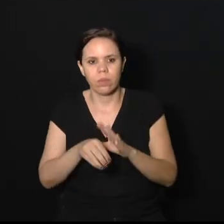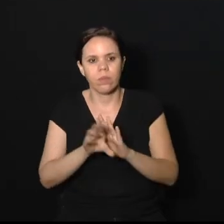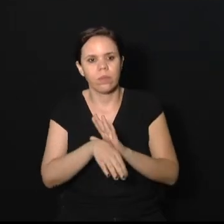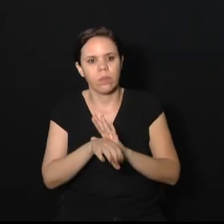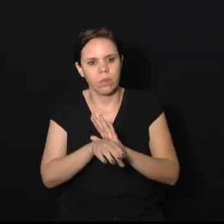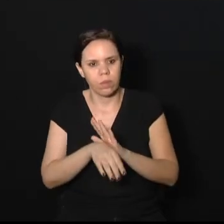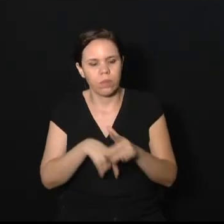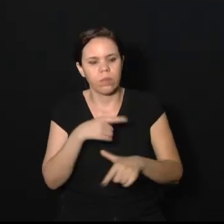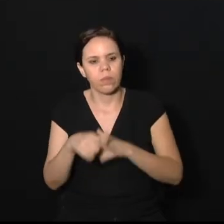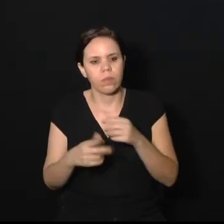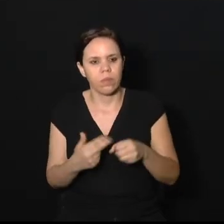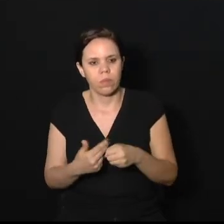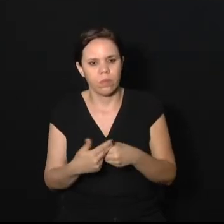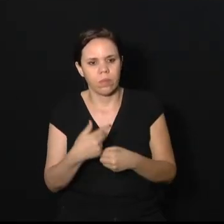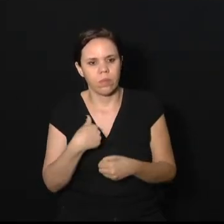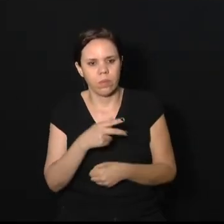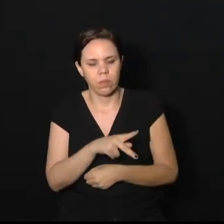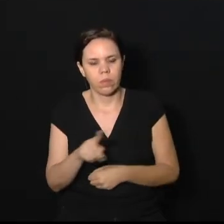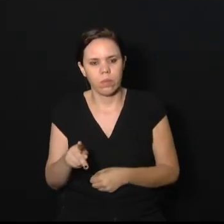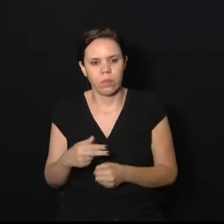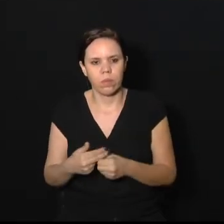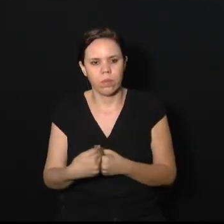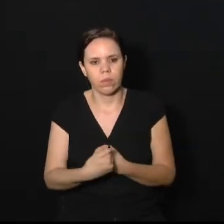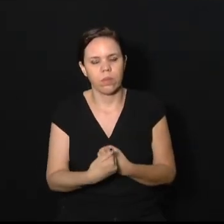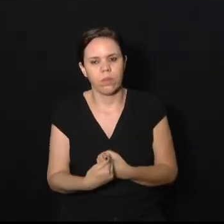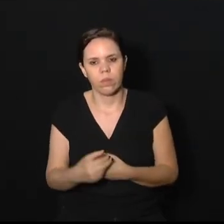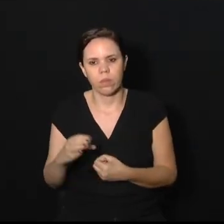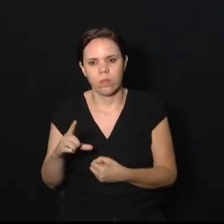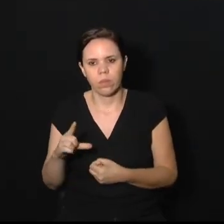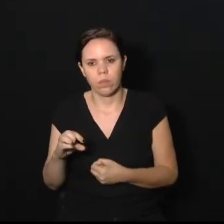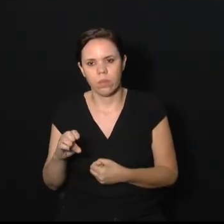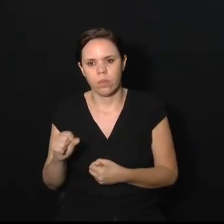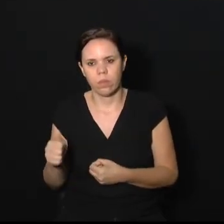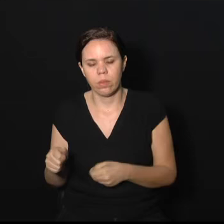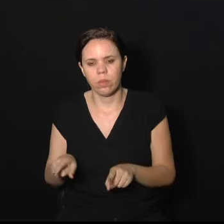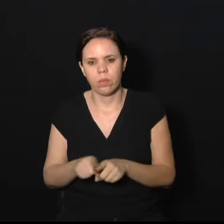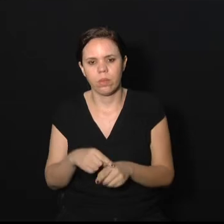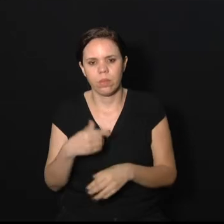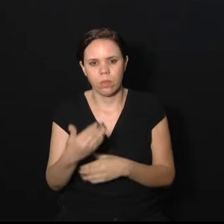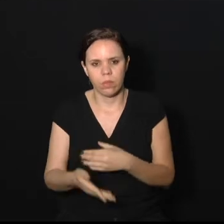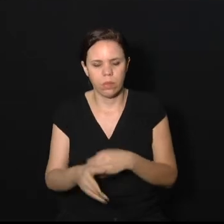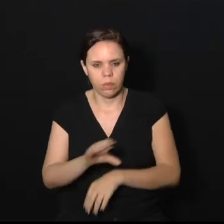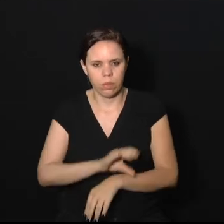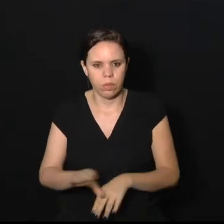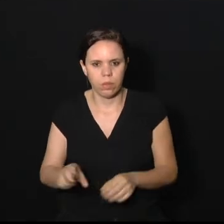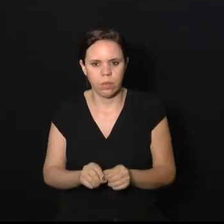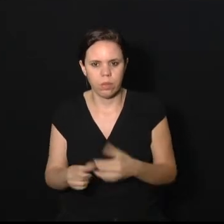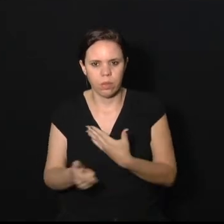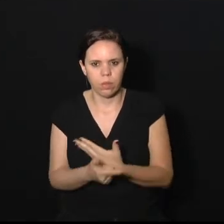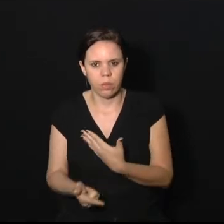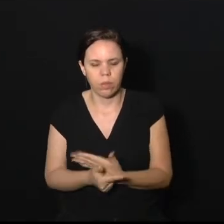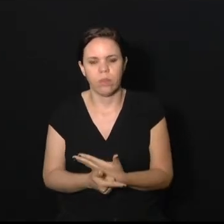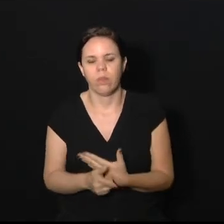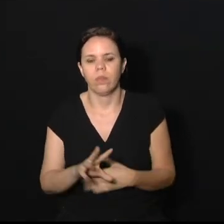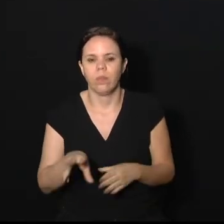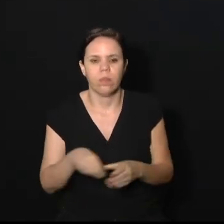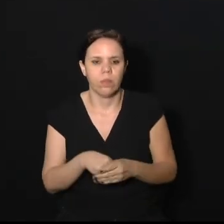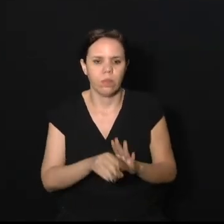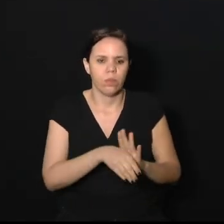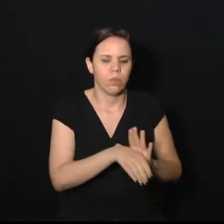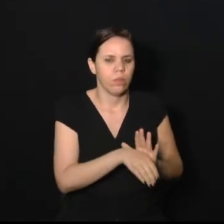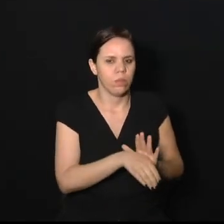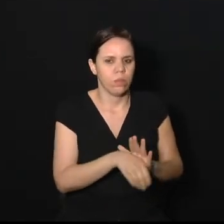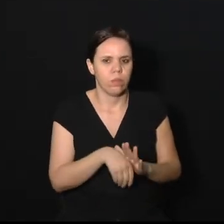na Unicamp, eu sou professora na Unicamp, a Clarissa também vai ser desse próximo curso, que a gente tem esse papel de difundir o que é conceito de uma